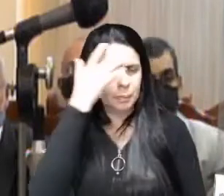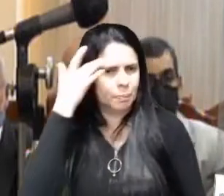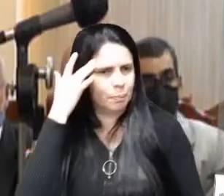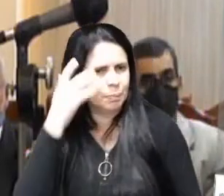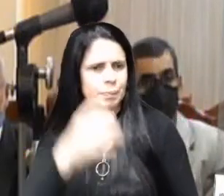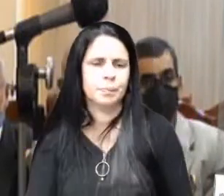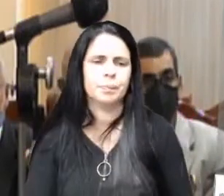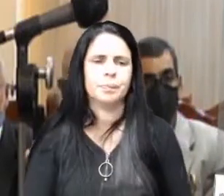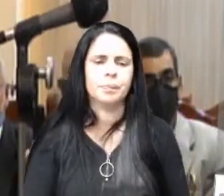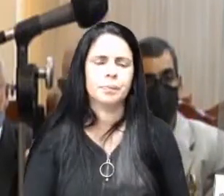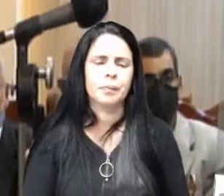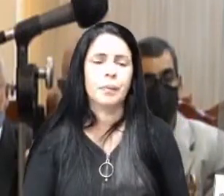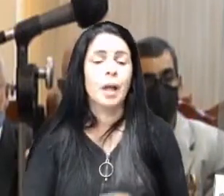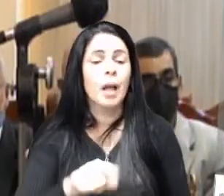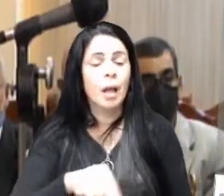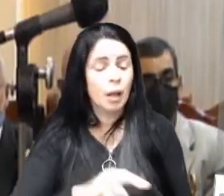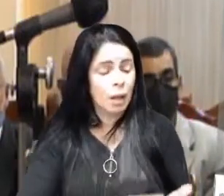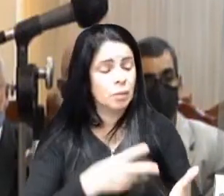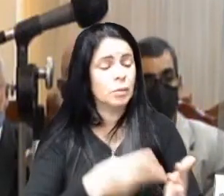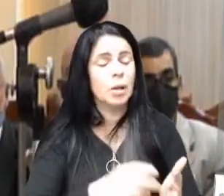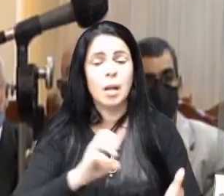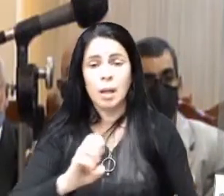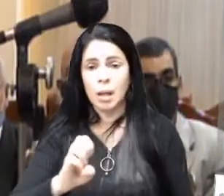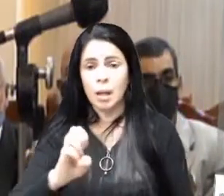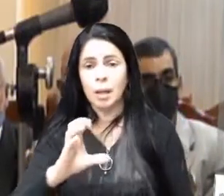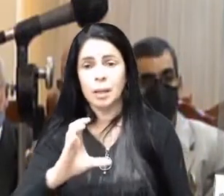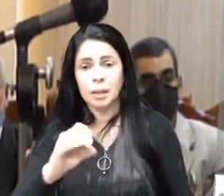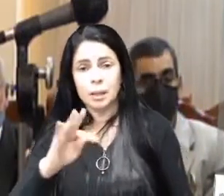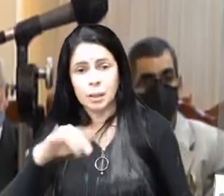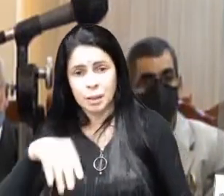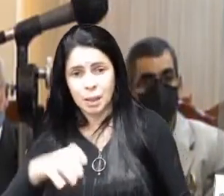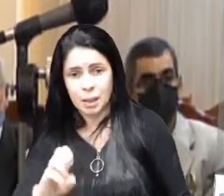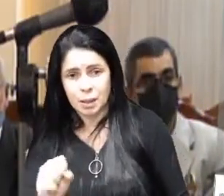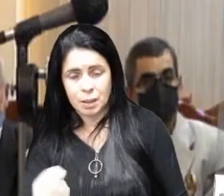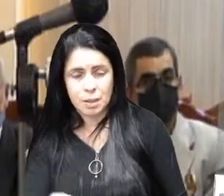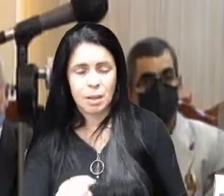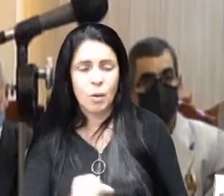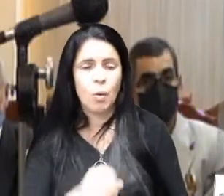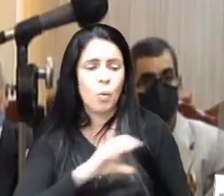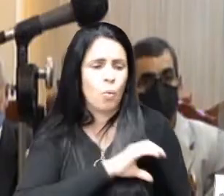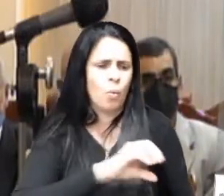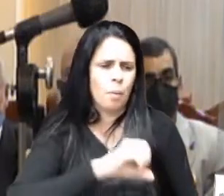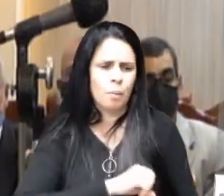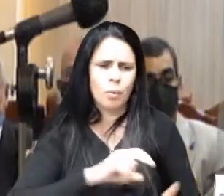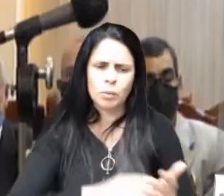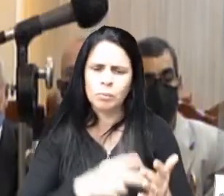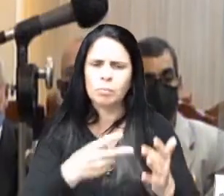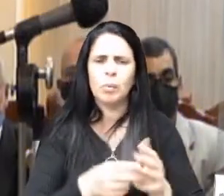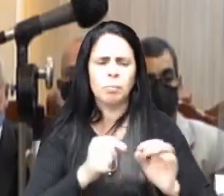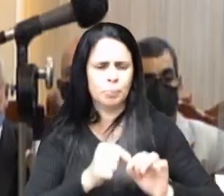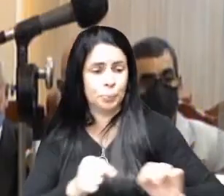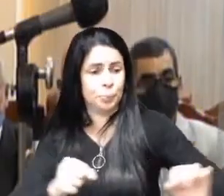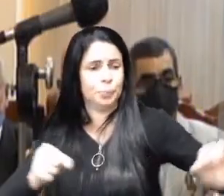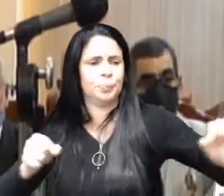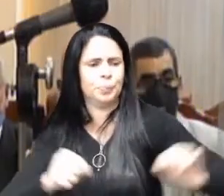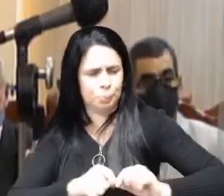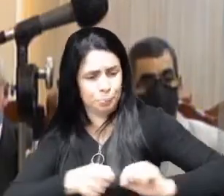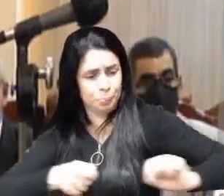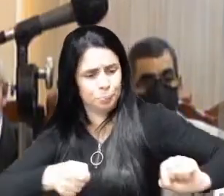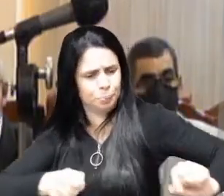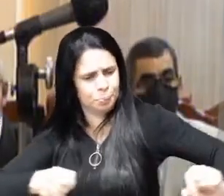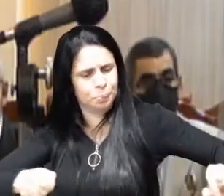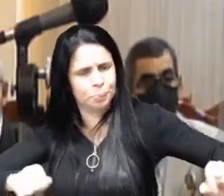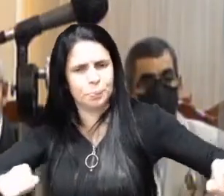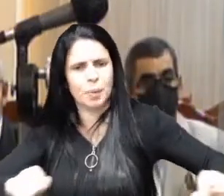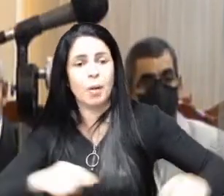É esse amor é que tens, um amor que é elástico, um amor que arde, um amor que faz você dar mais do que você pode dar.